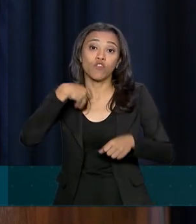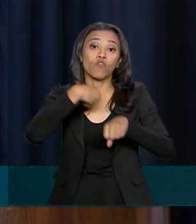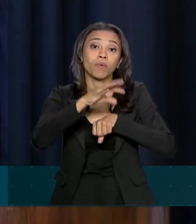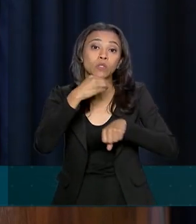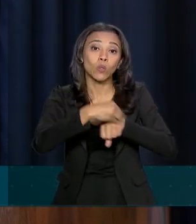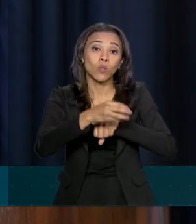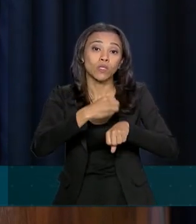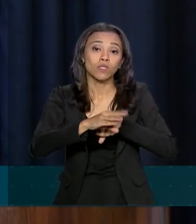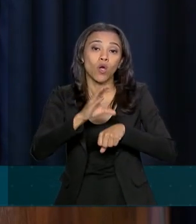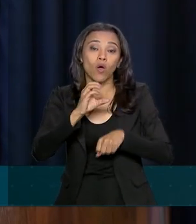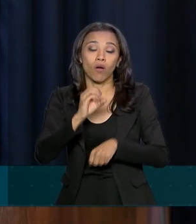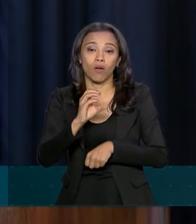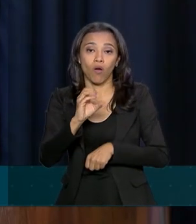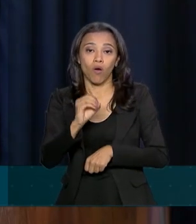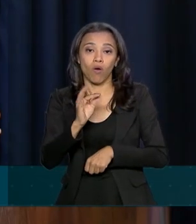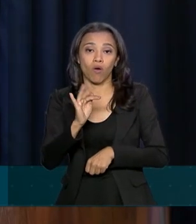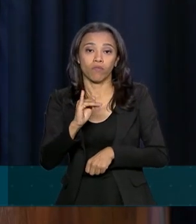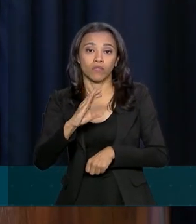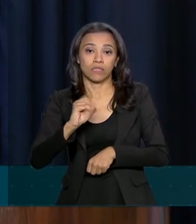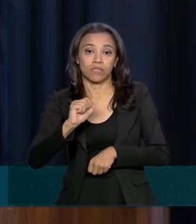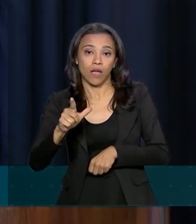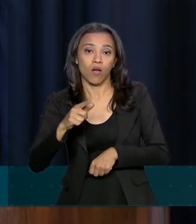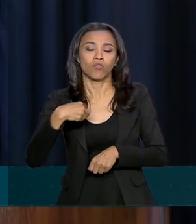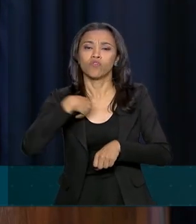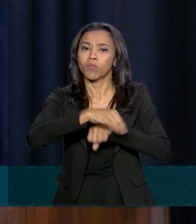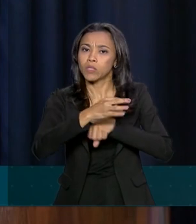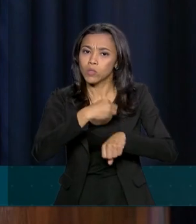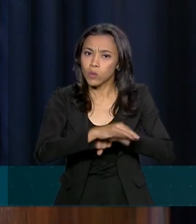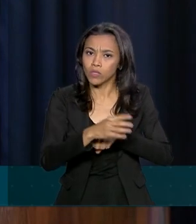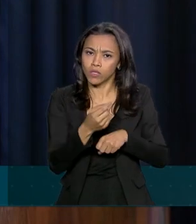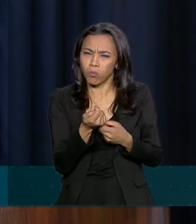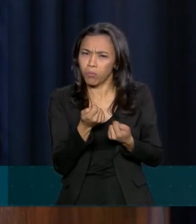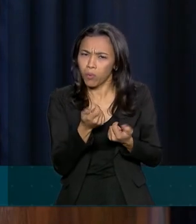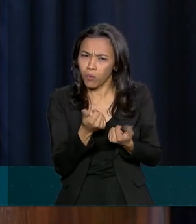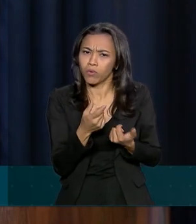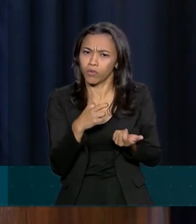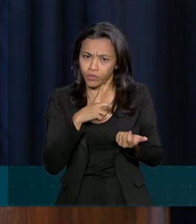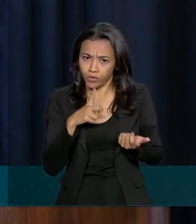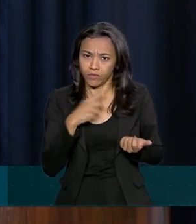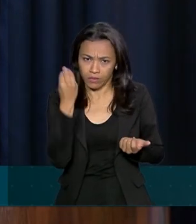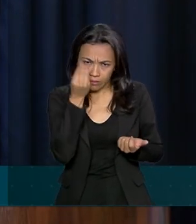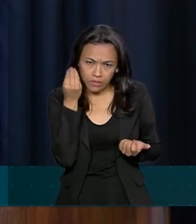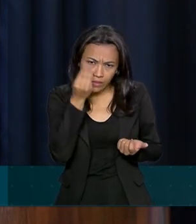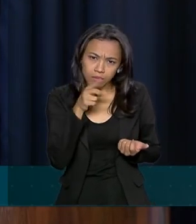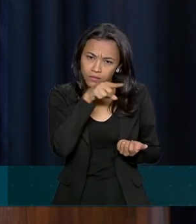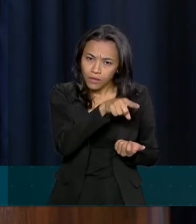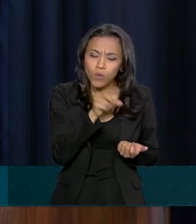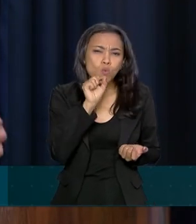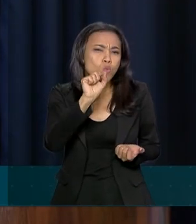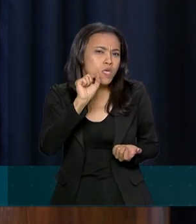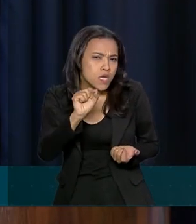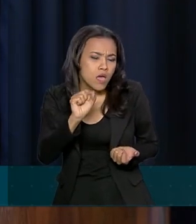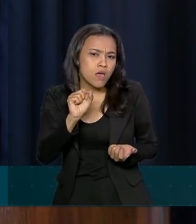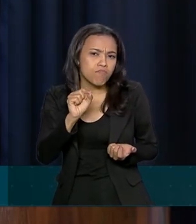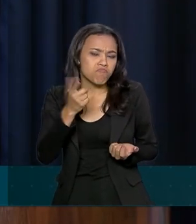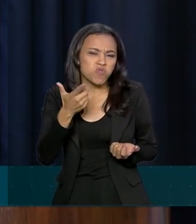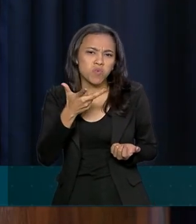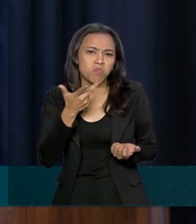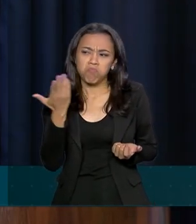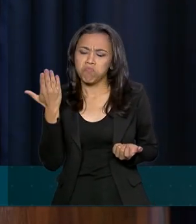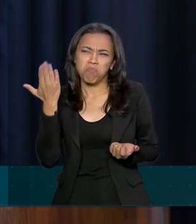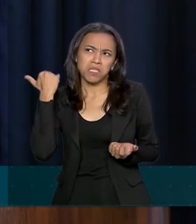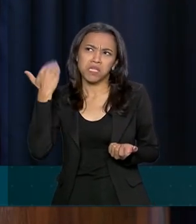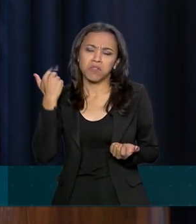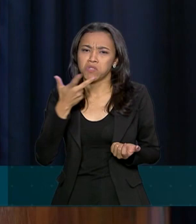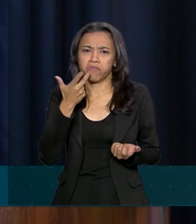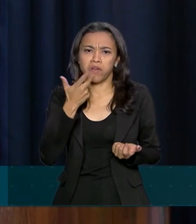informações. Foi um pouco que eu tive, né? Sobre o que é isso daí. Naquele tempo não se falava a